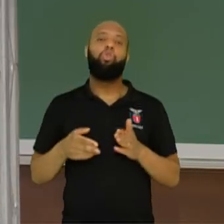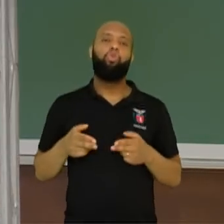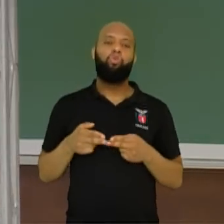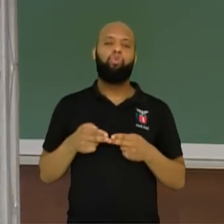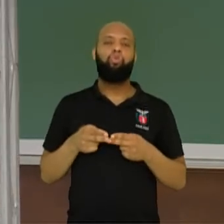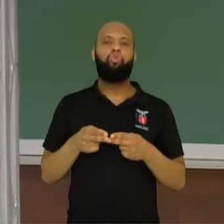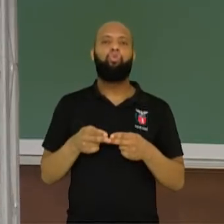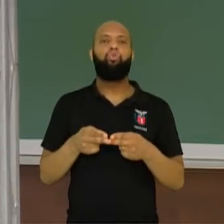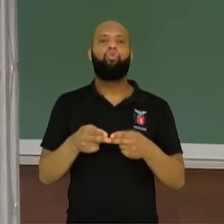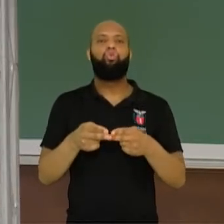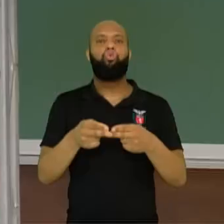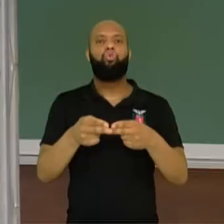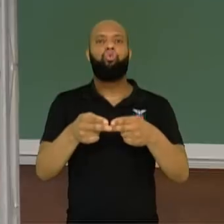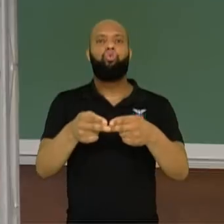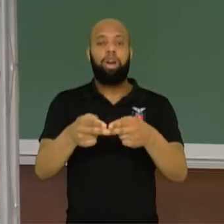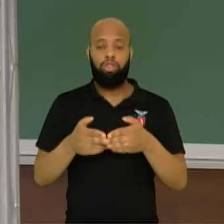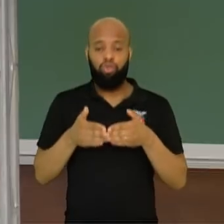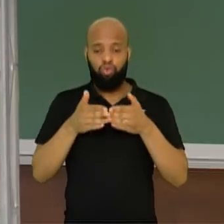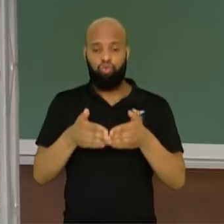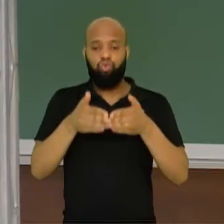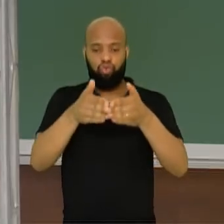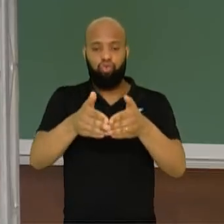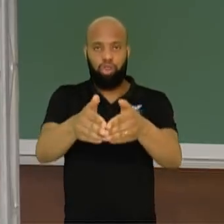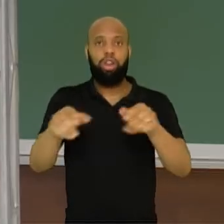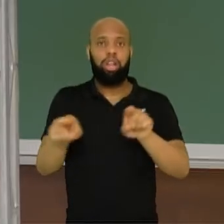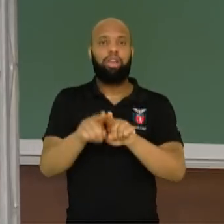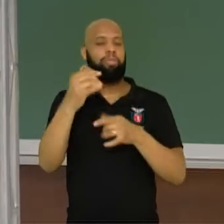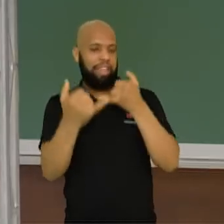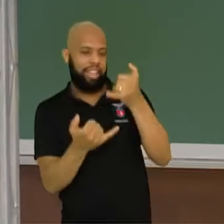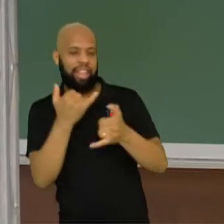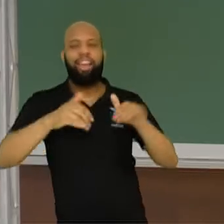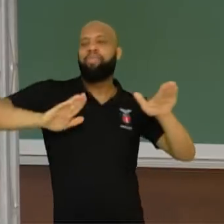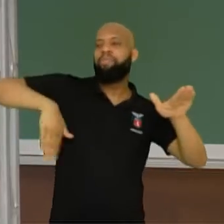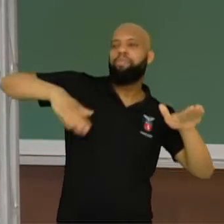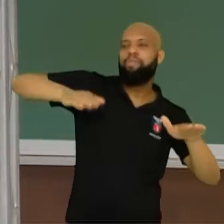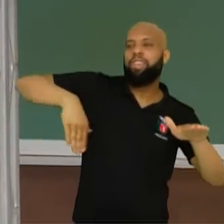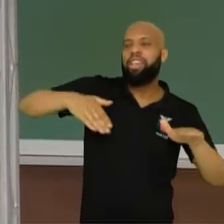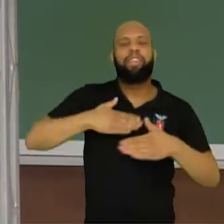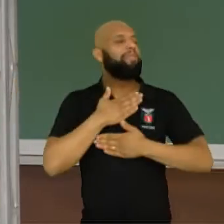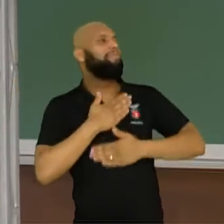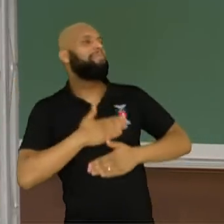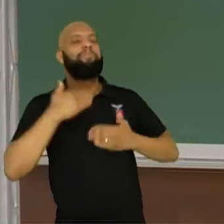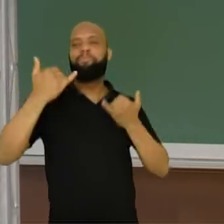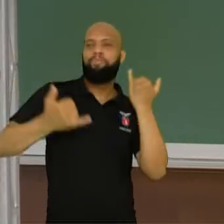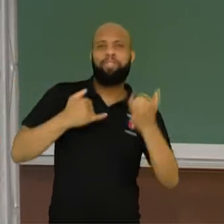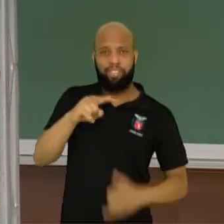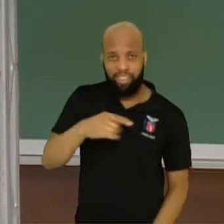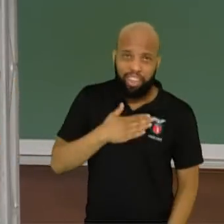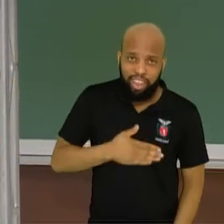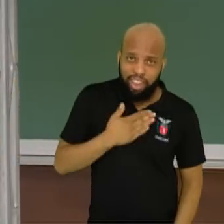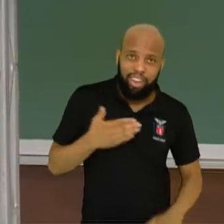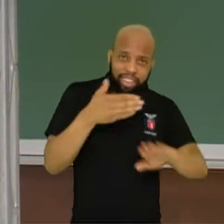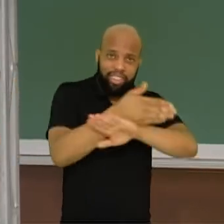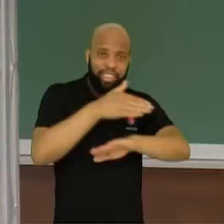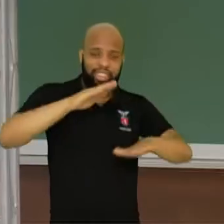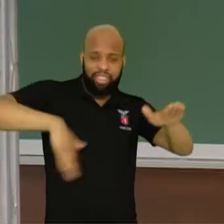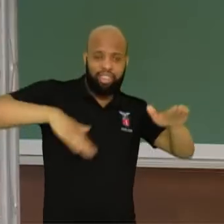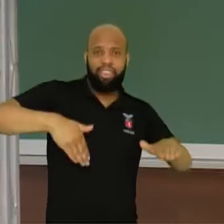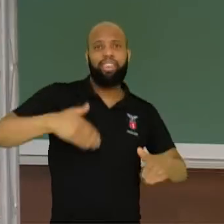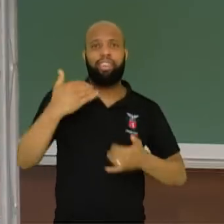de sais. Por isso, ela é chamada de água doce. Se comparada com a água dos oceanos, ela tem